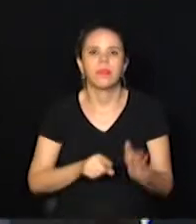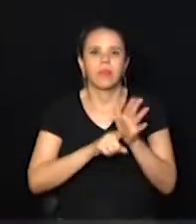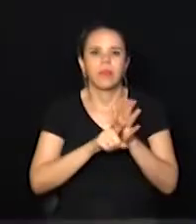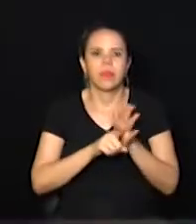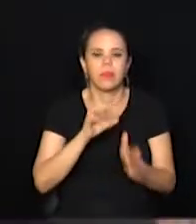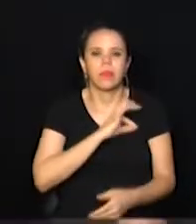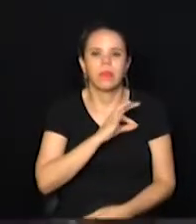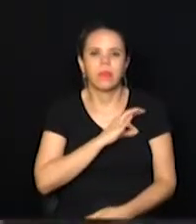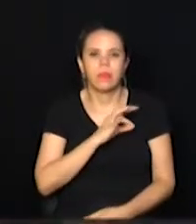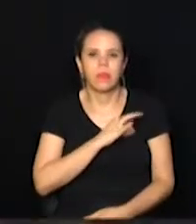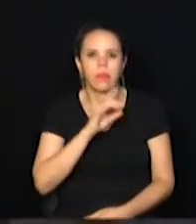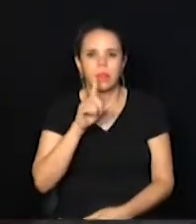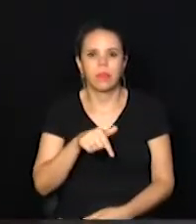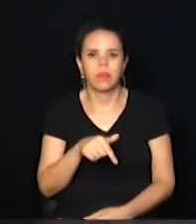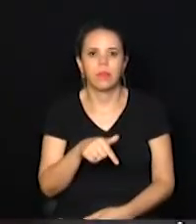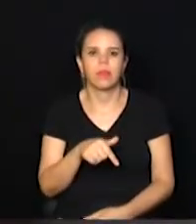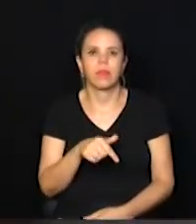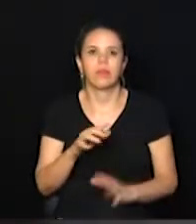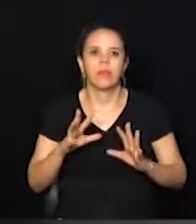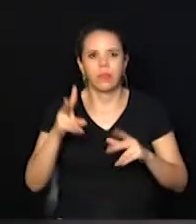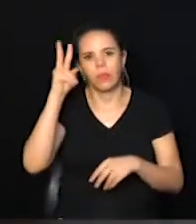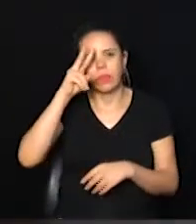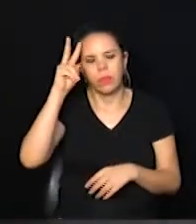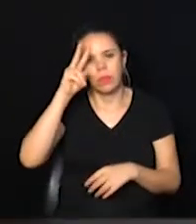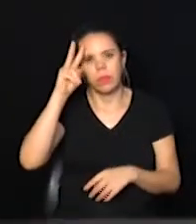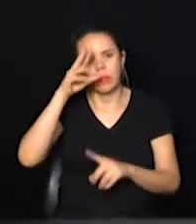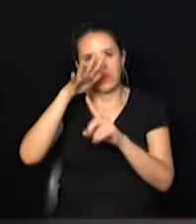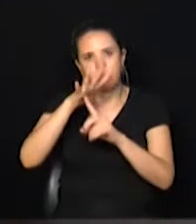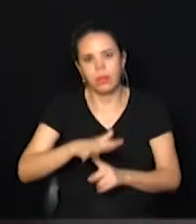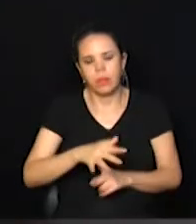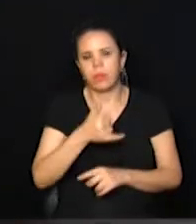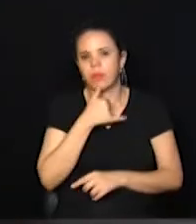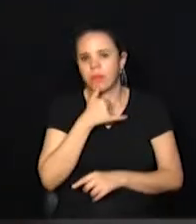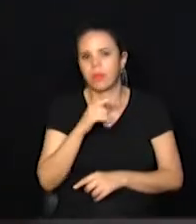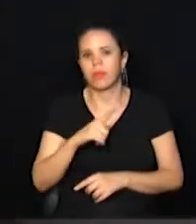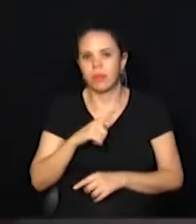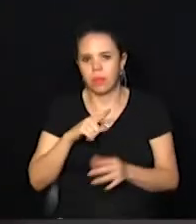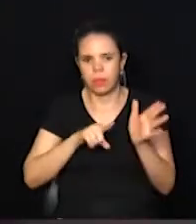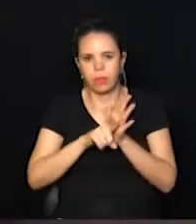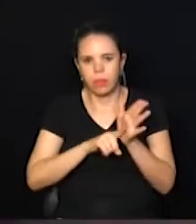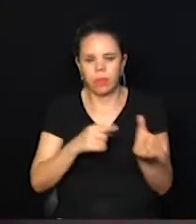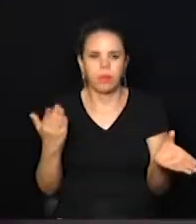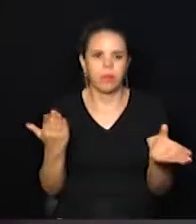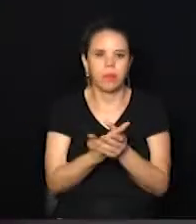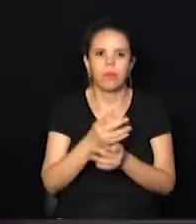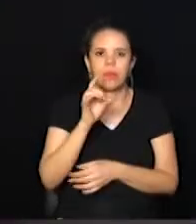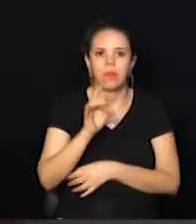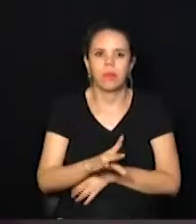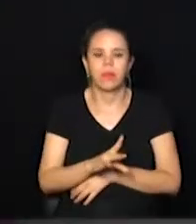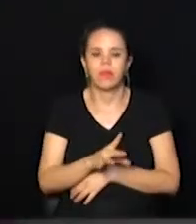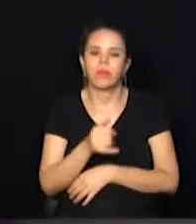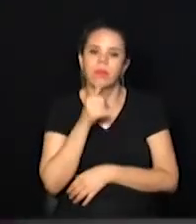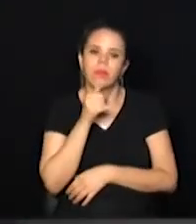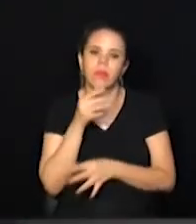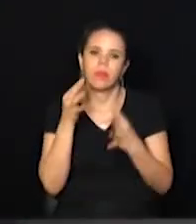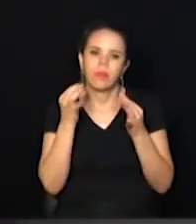policial deve considerar toda a história da vítima. Infelizmente, nós temos um inquérito que apenas ficou